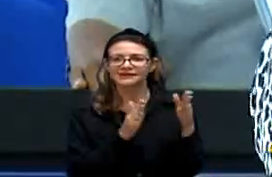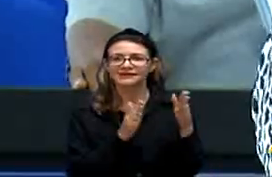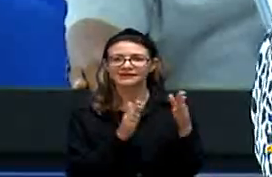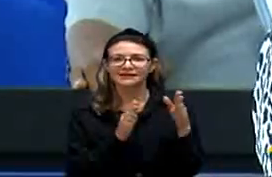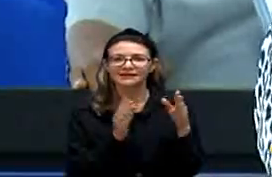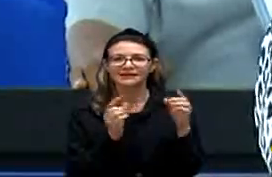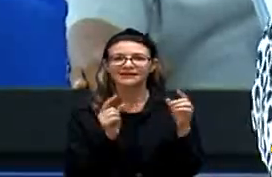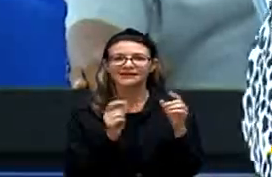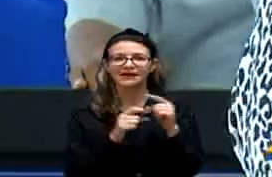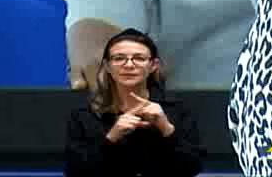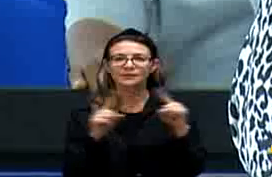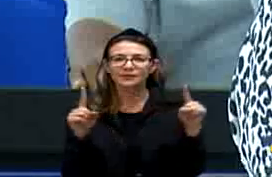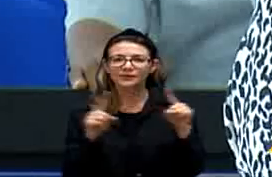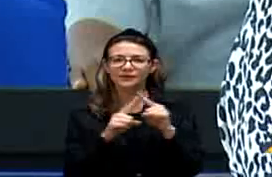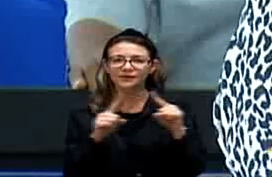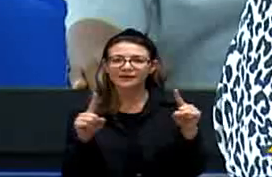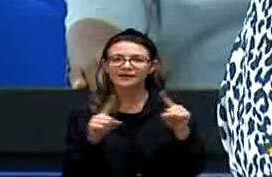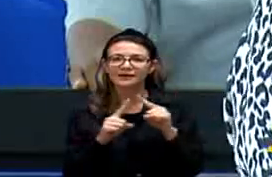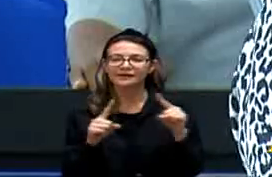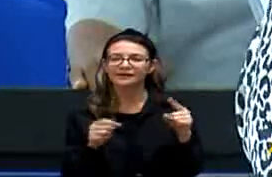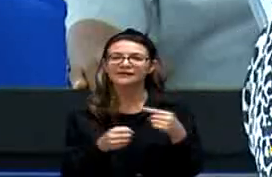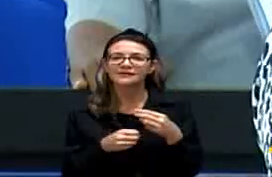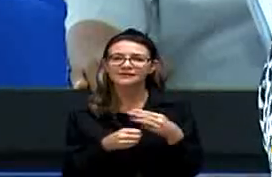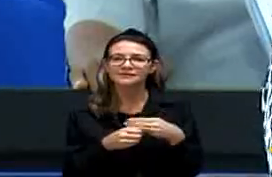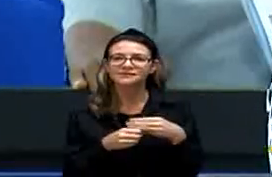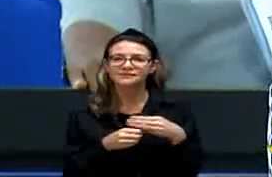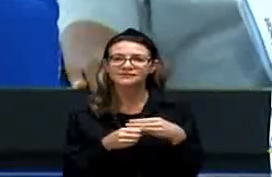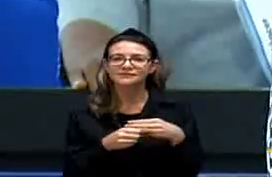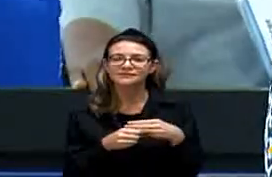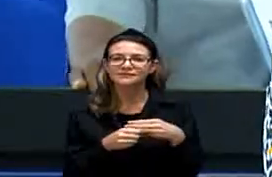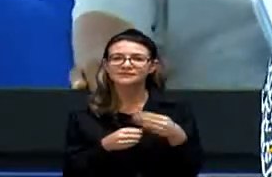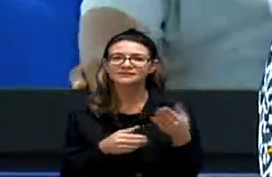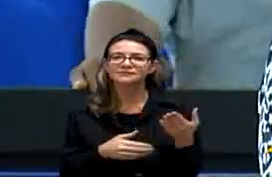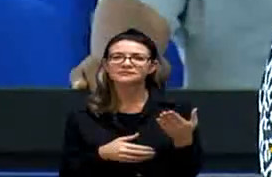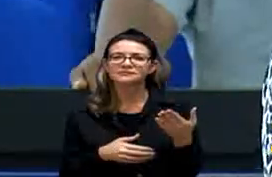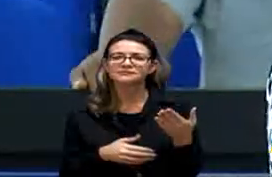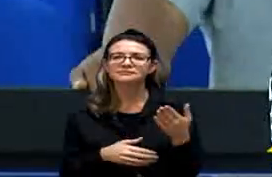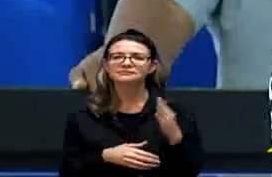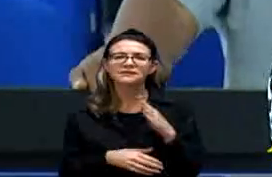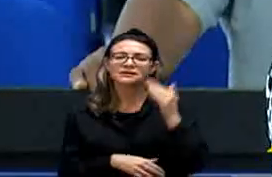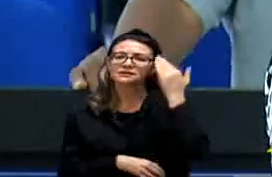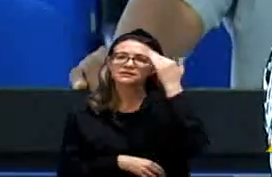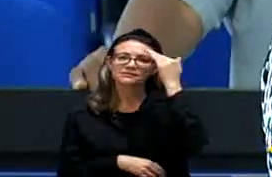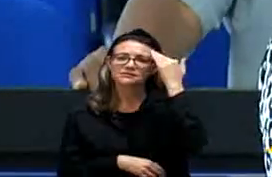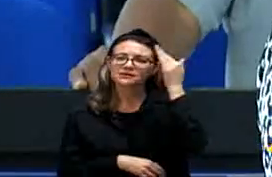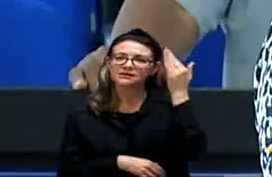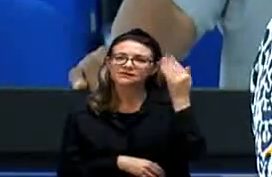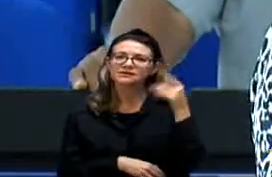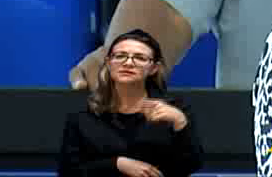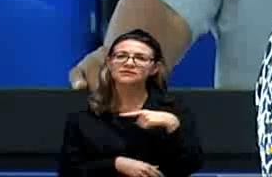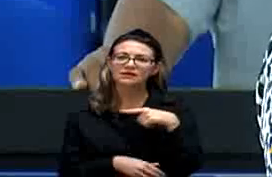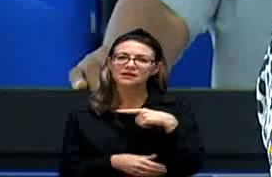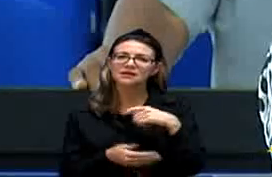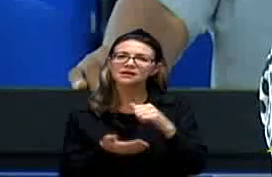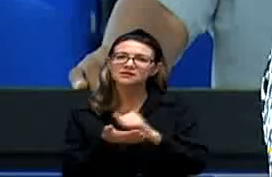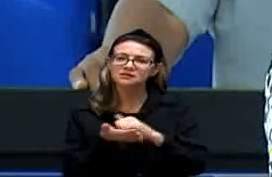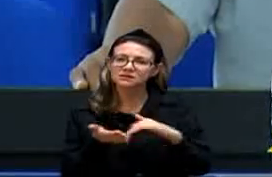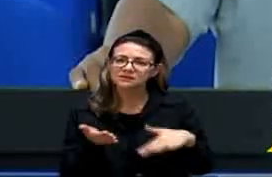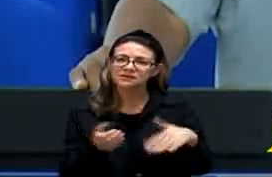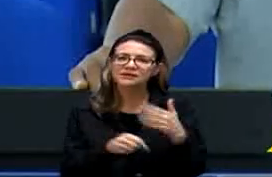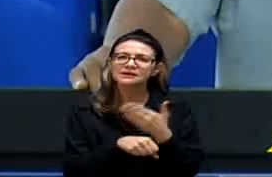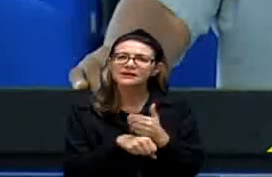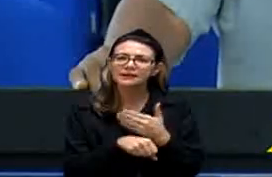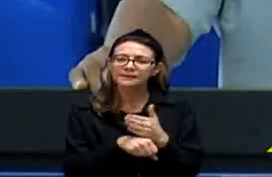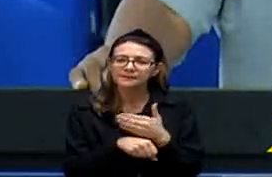Municipal e mas eu não entendi como é que uma entidade que existe que tem uma atividade prática ela é um patrimônio